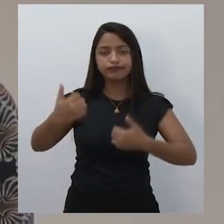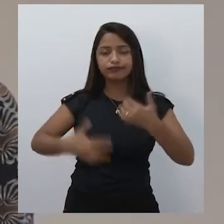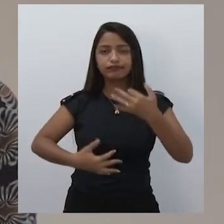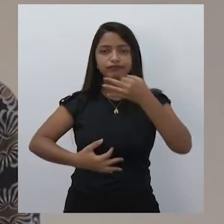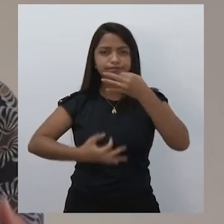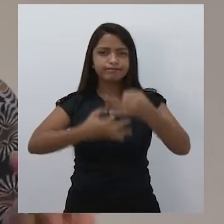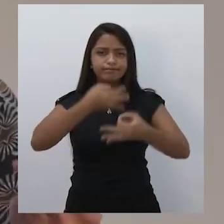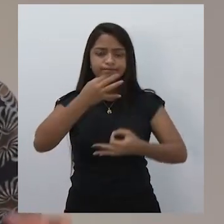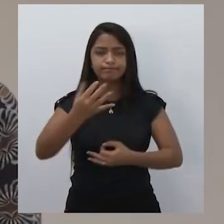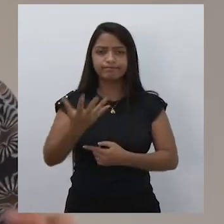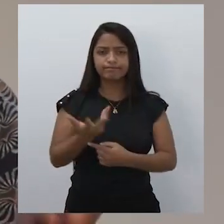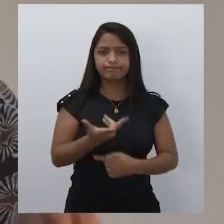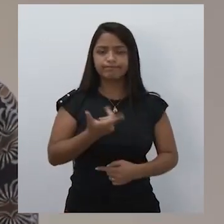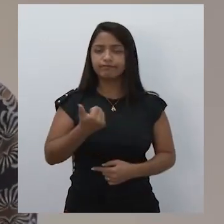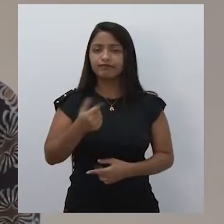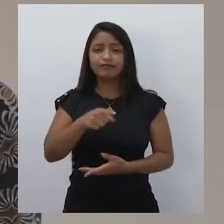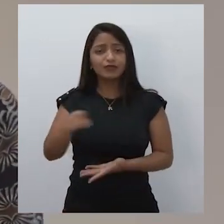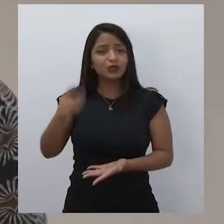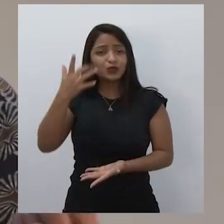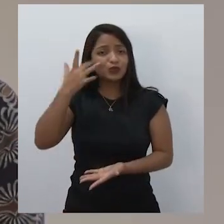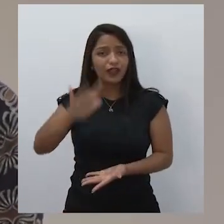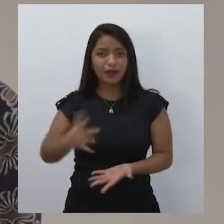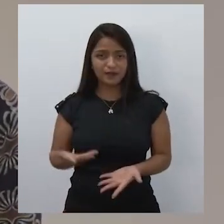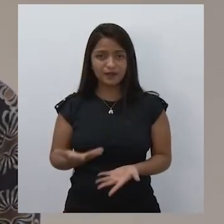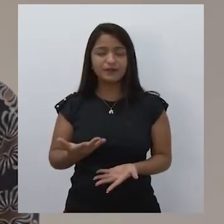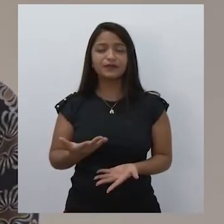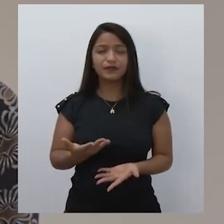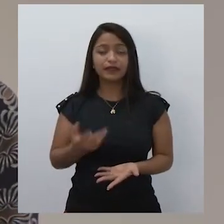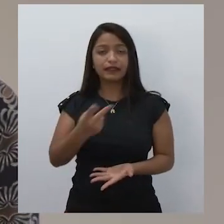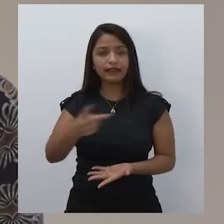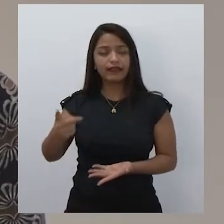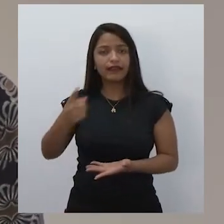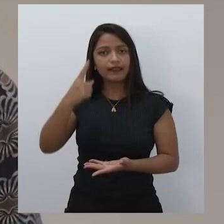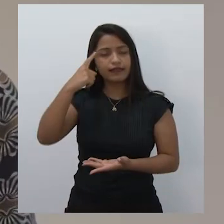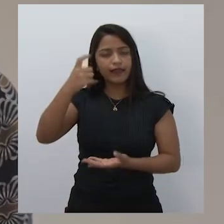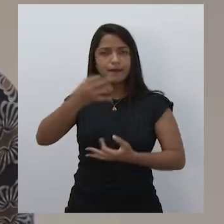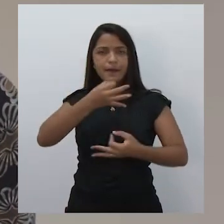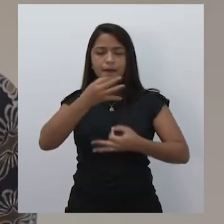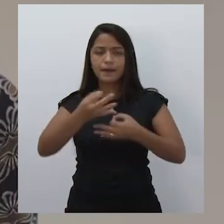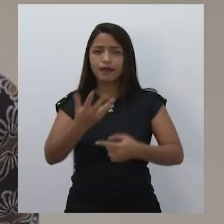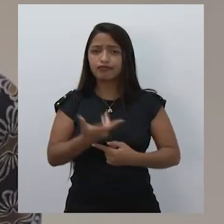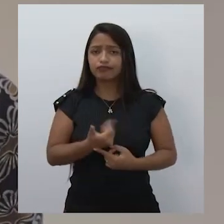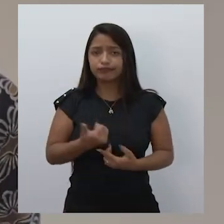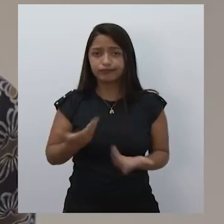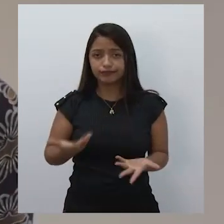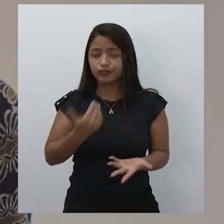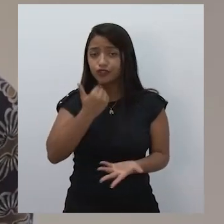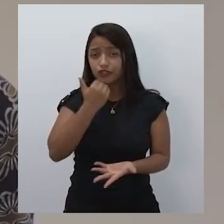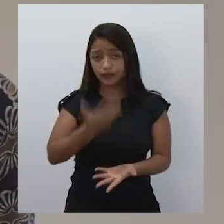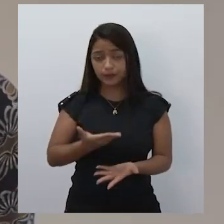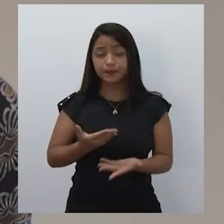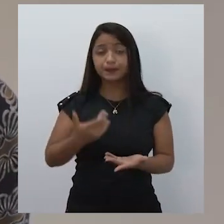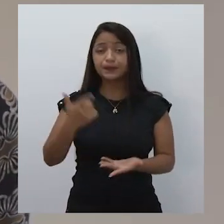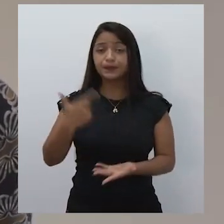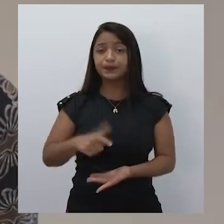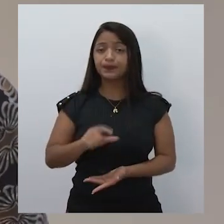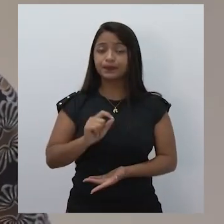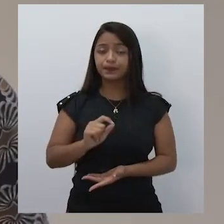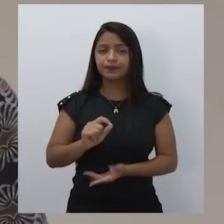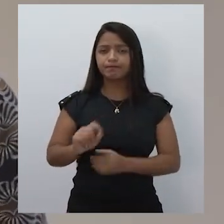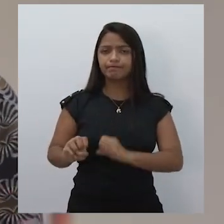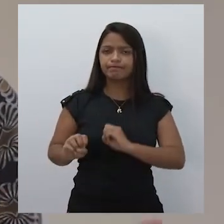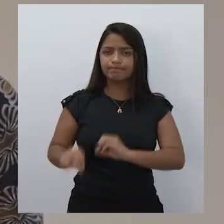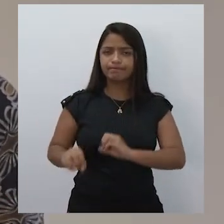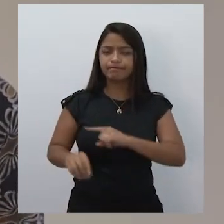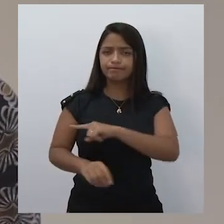argumentos fortes que realmente substanciem as suas ideias. Não adianta também a gente desenvolver a capacidade deles